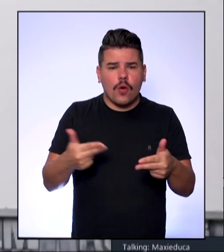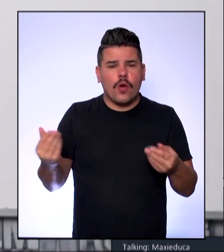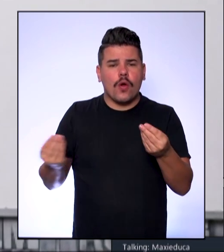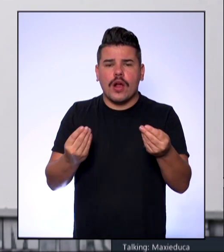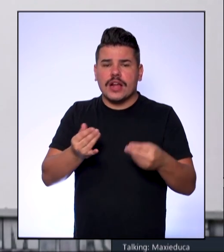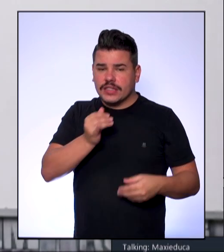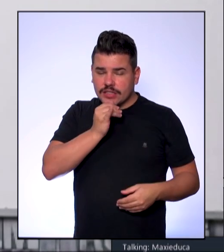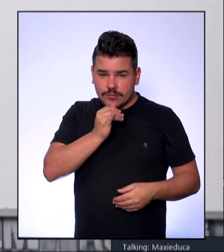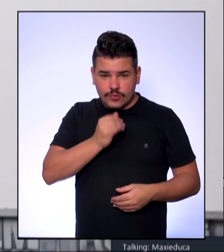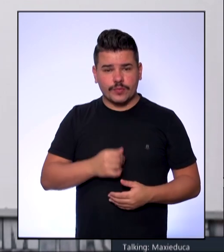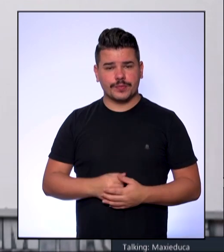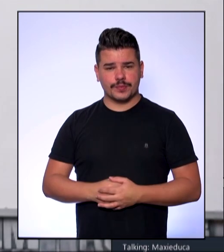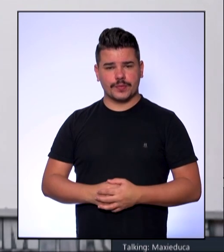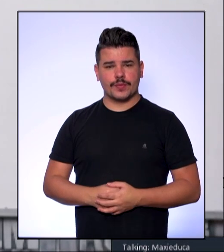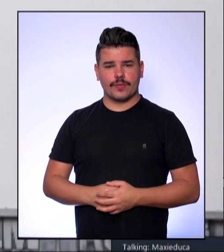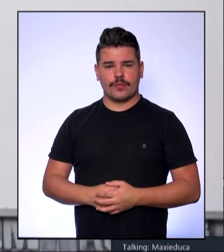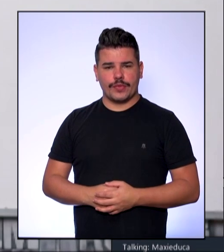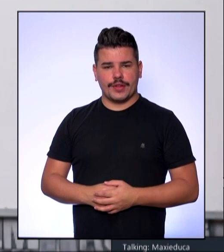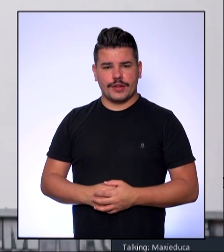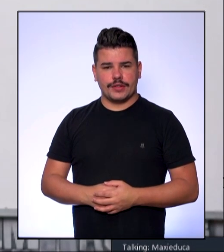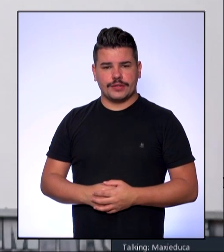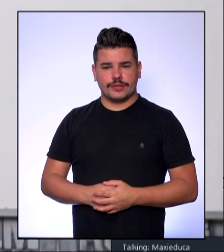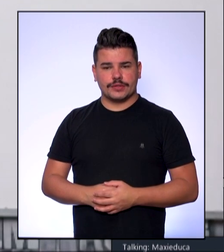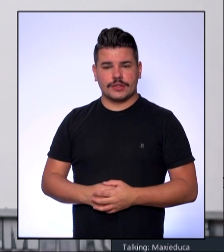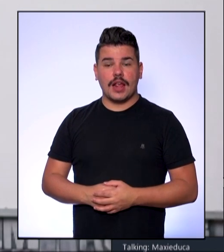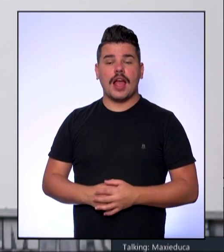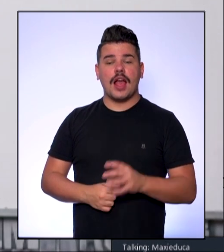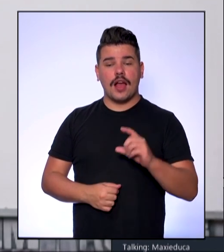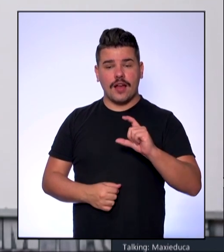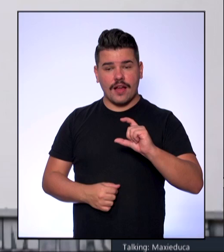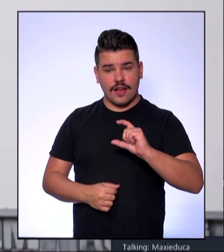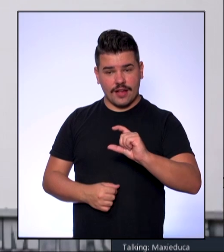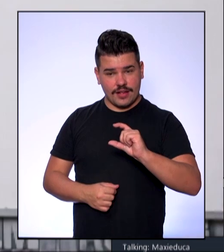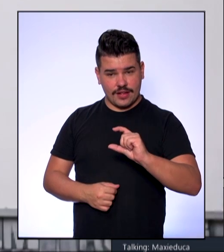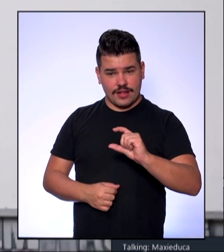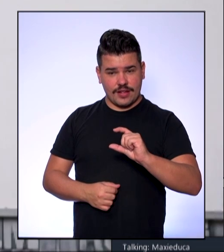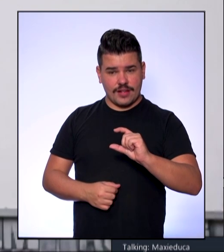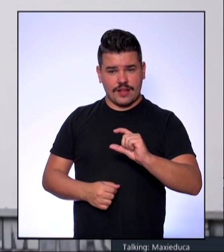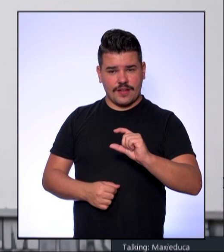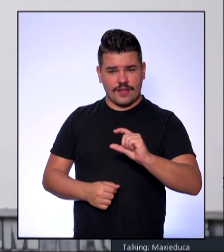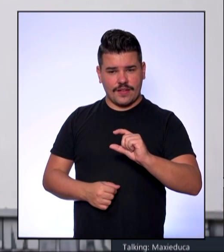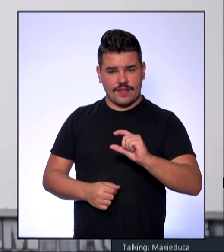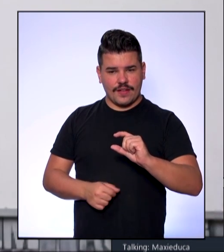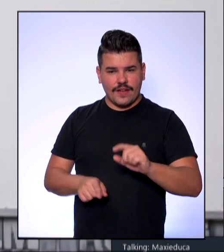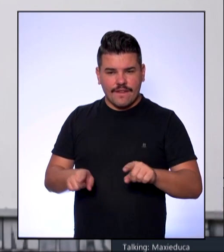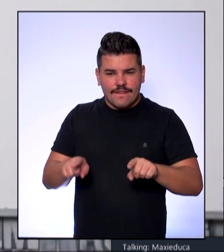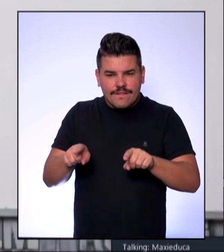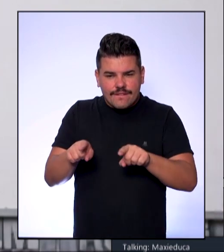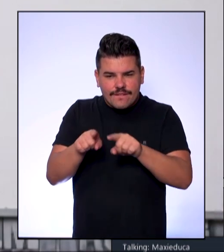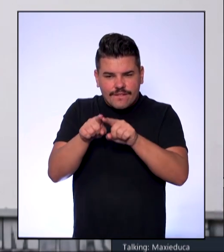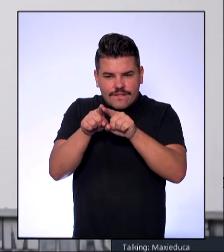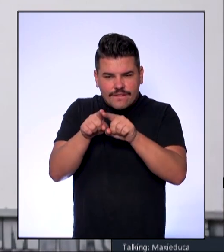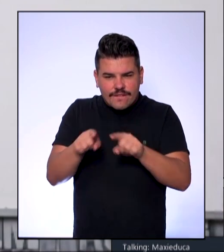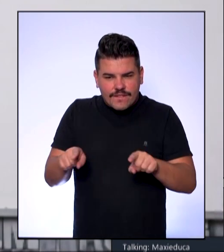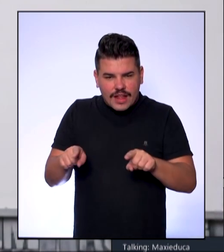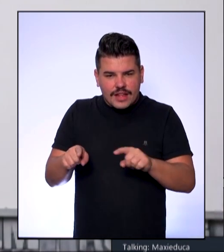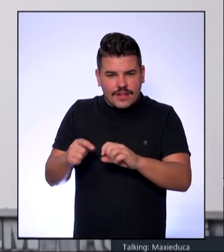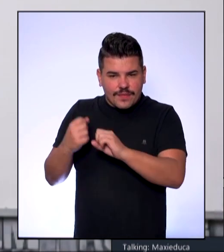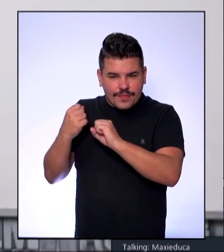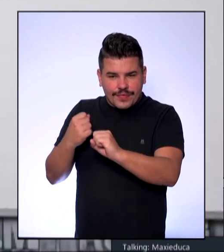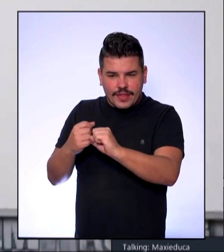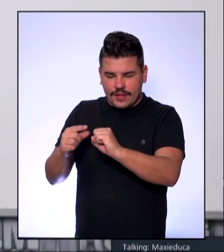A ponta de flecha. Muito comum. É um processo evolutivo,